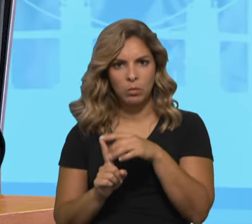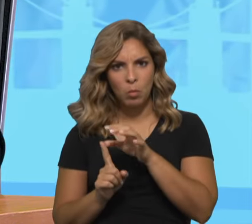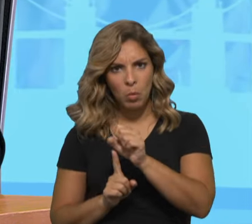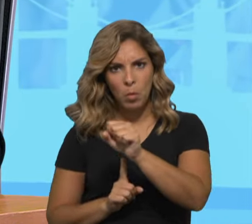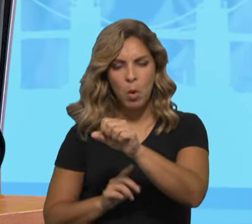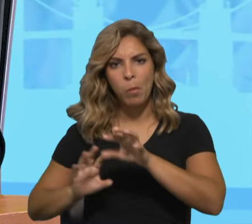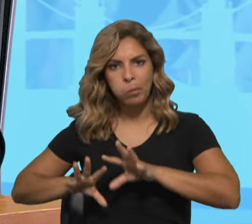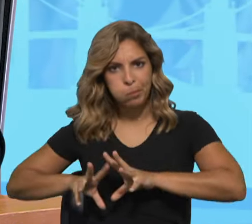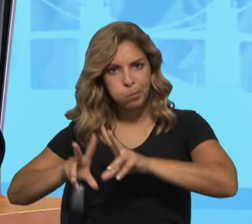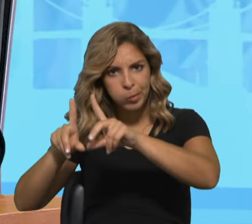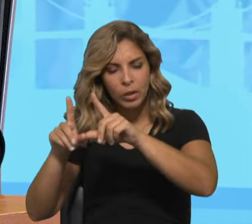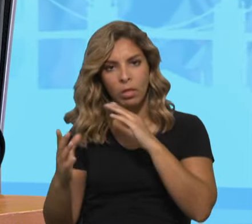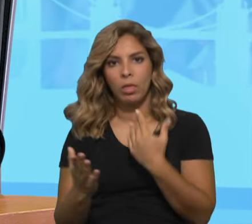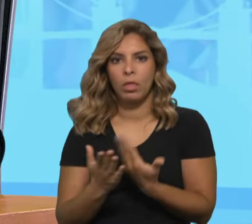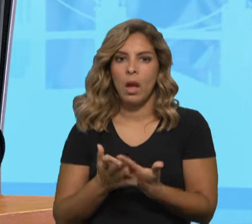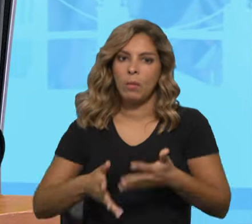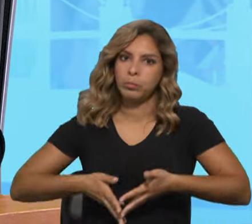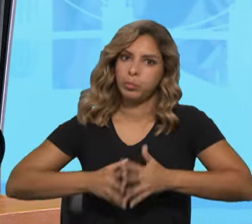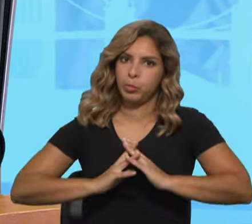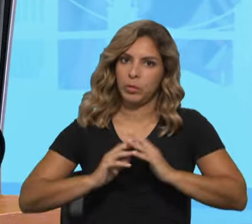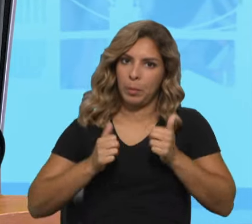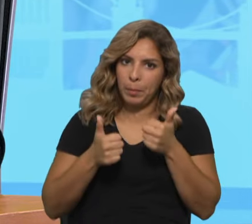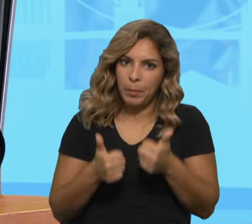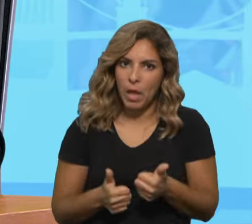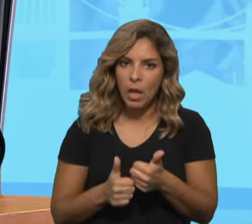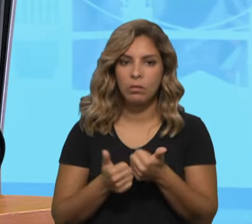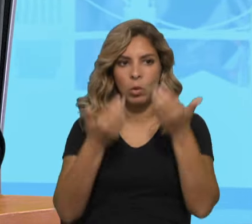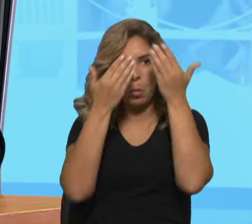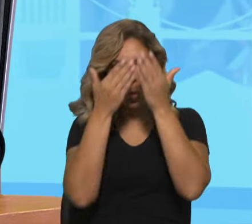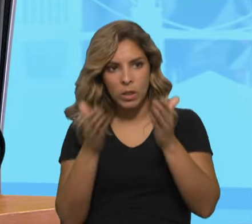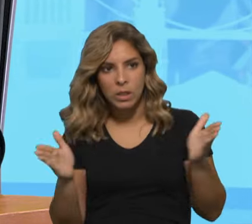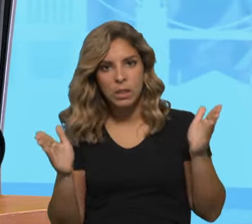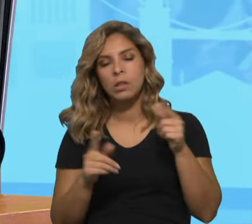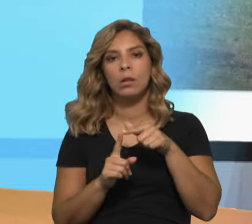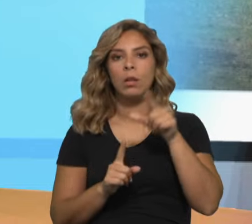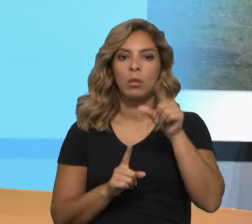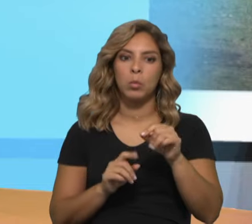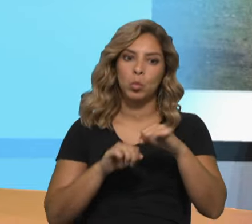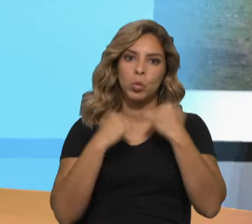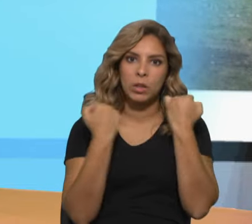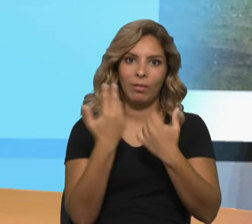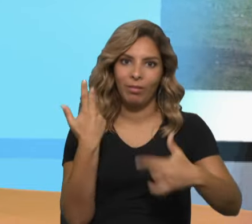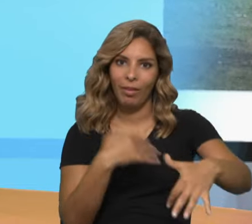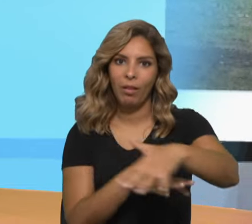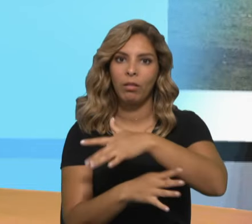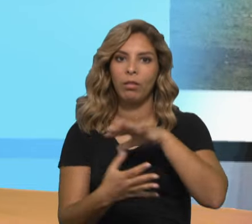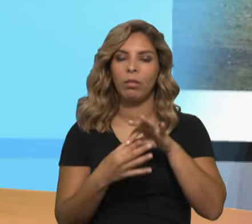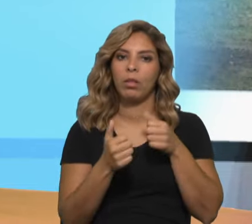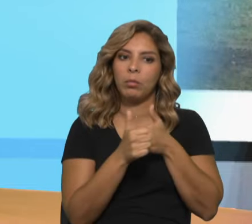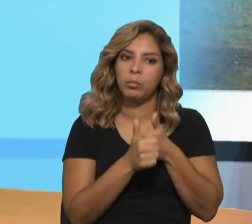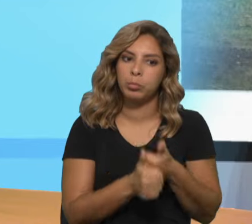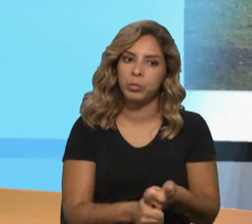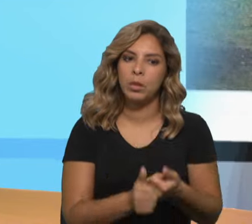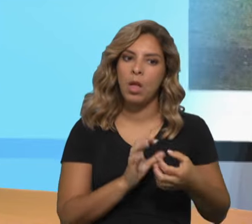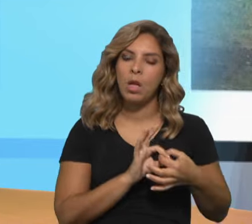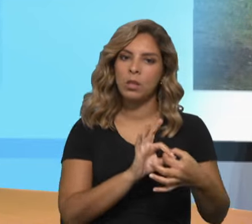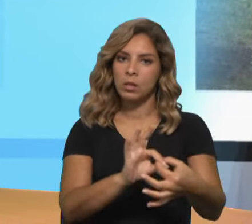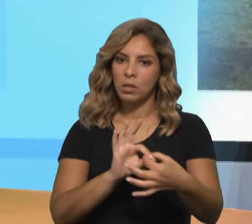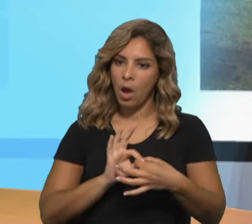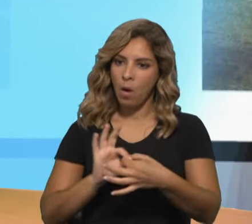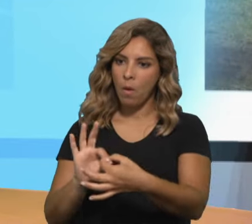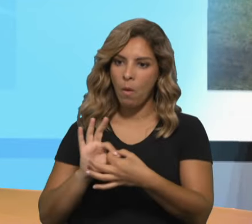para uma maior solidez da nossa democracia, da nossa sociedade, da relação entre